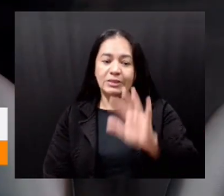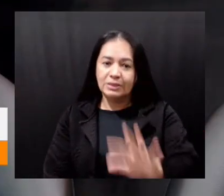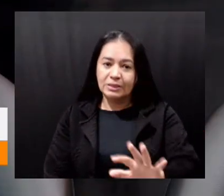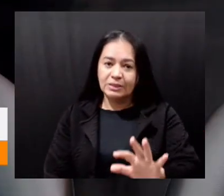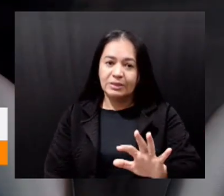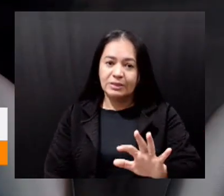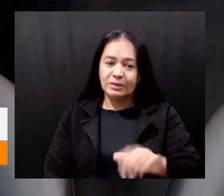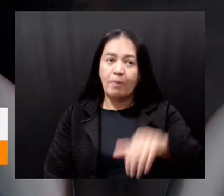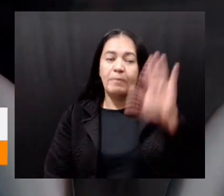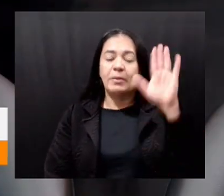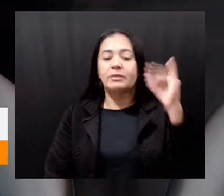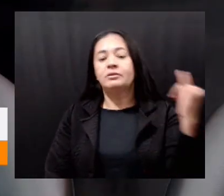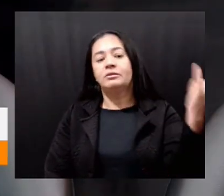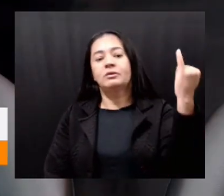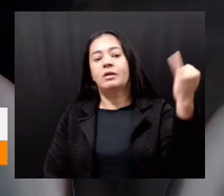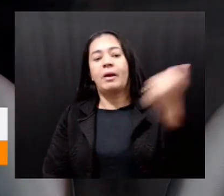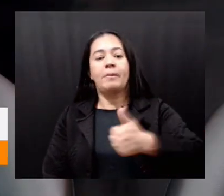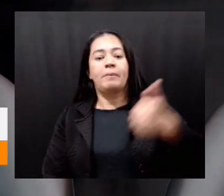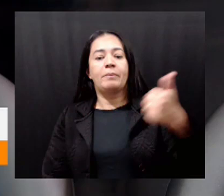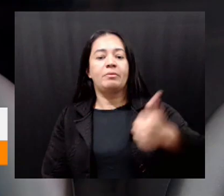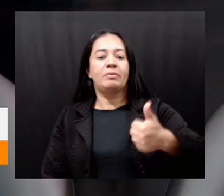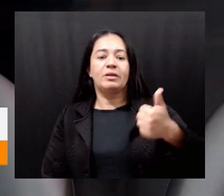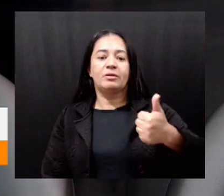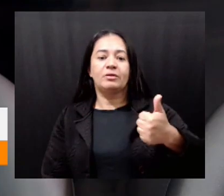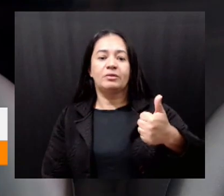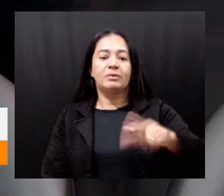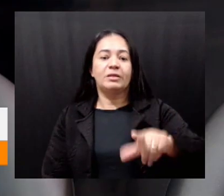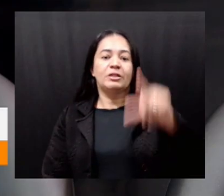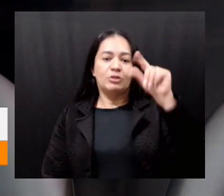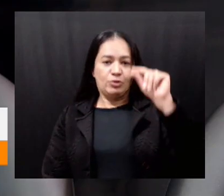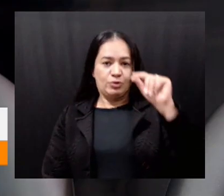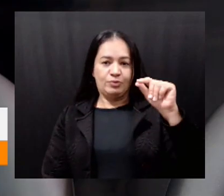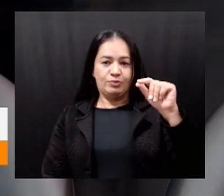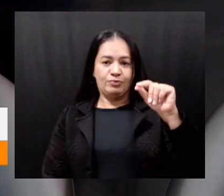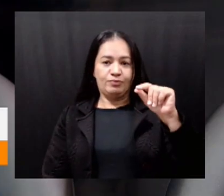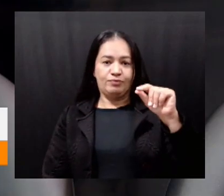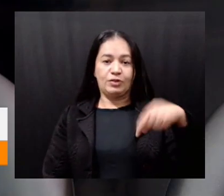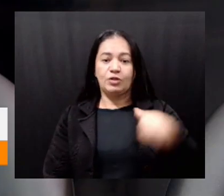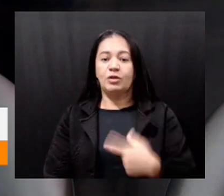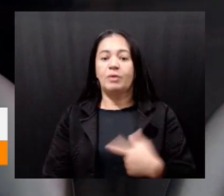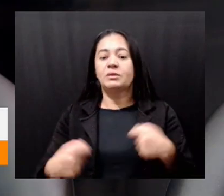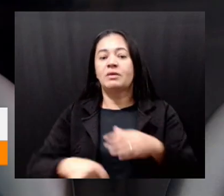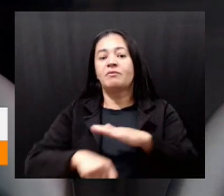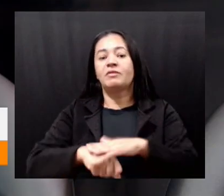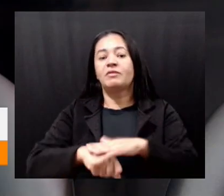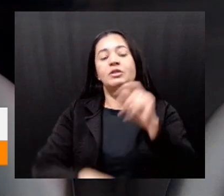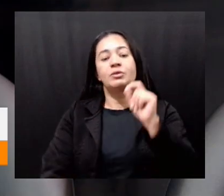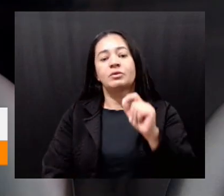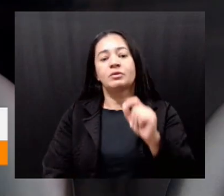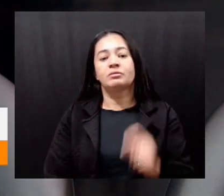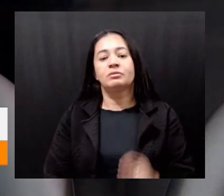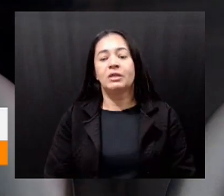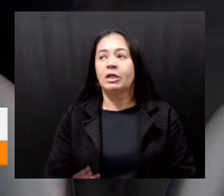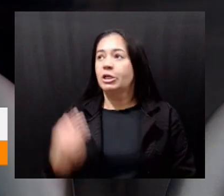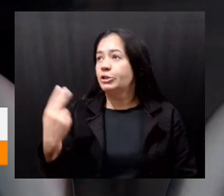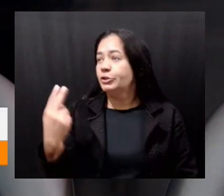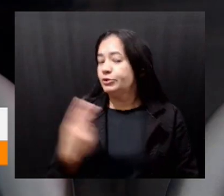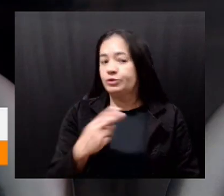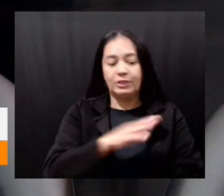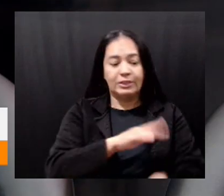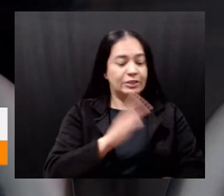é a primeira escolha, né? É o que devemos fazer primeiro. Ah, não deu, a criança viu algum